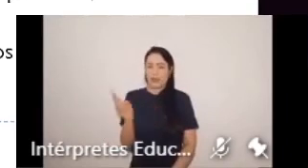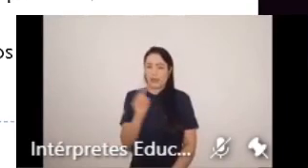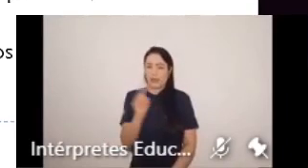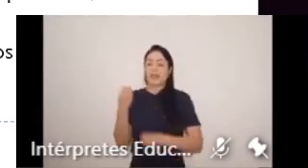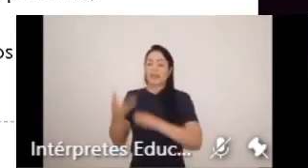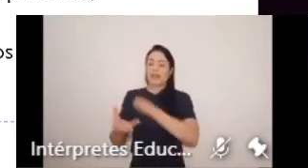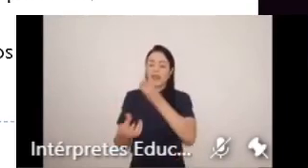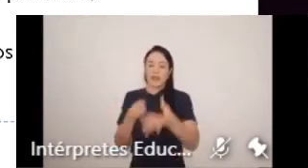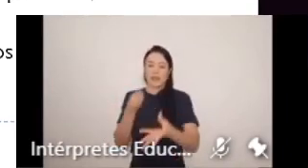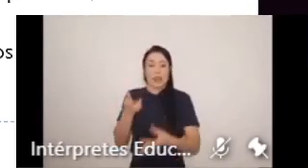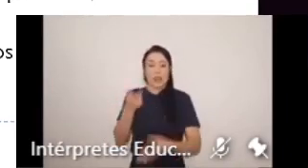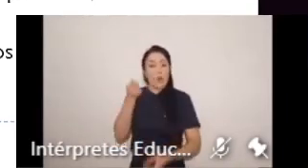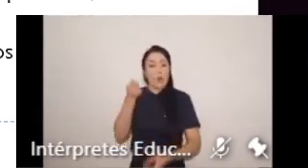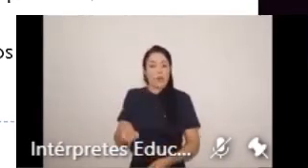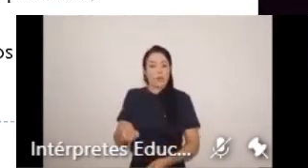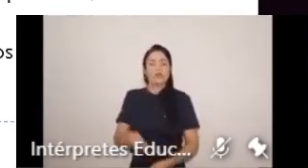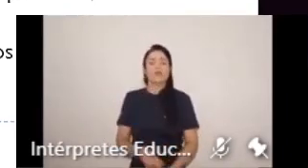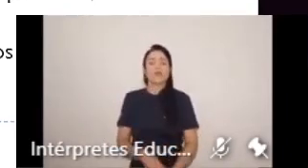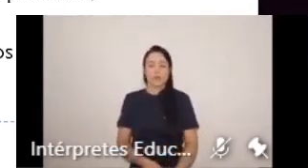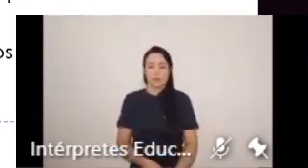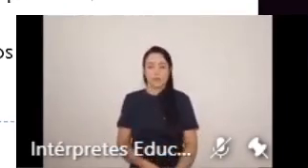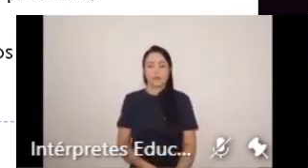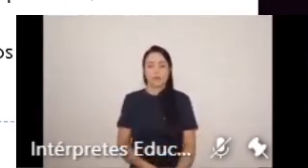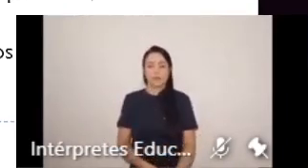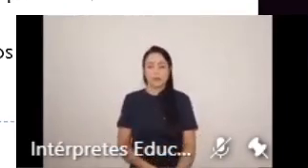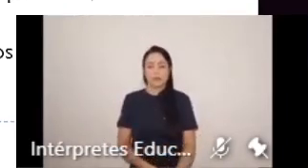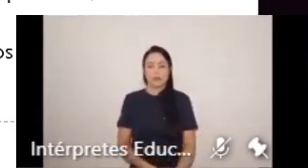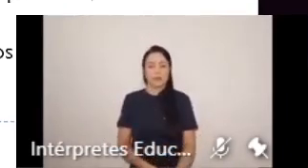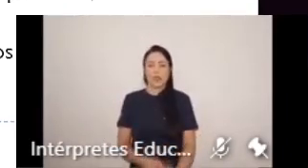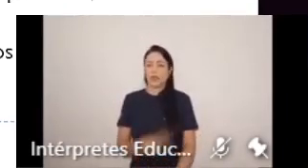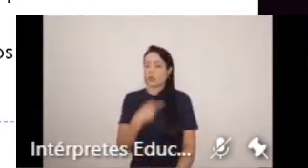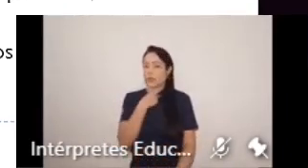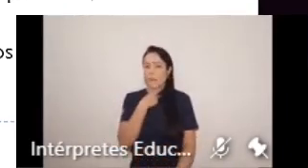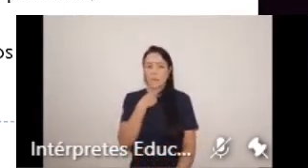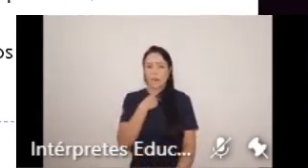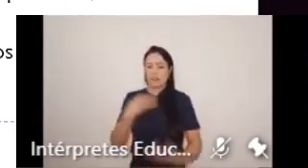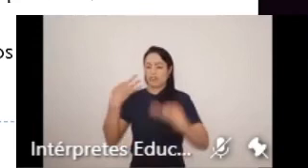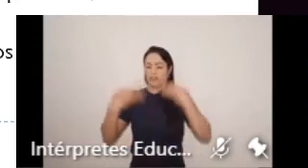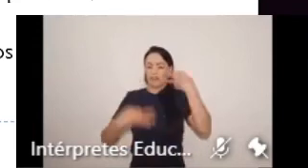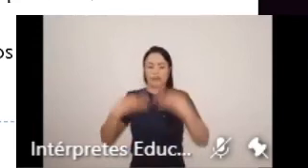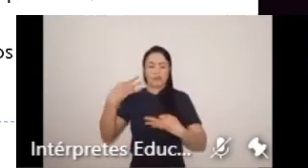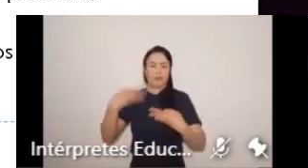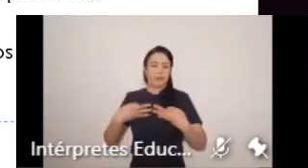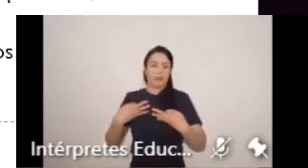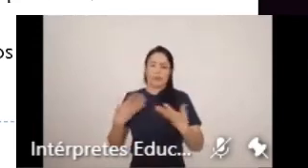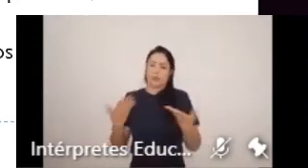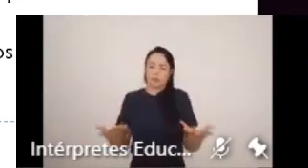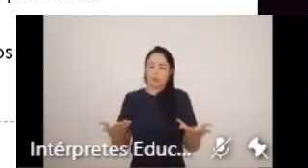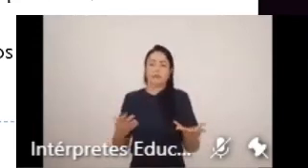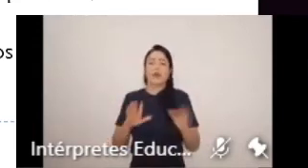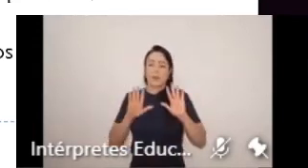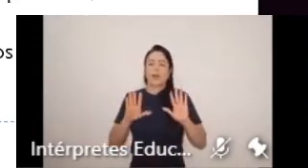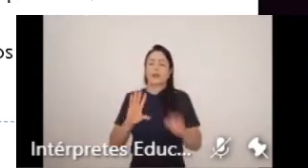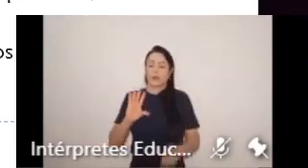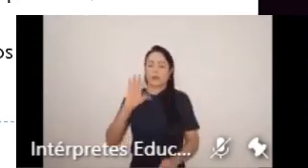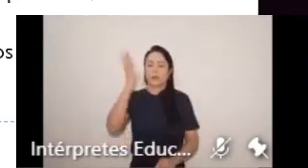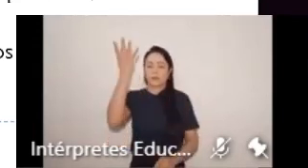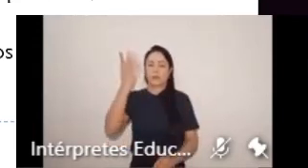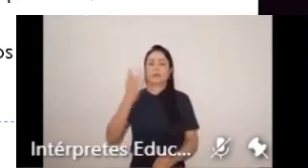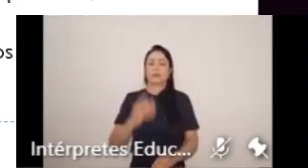obrigatório e não deveriam, de forma alguma, demandar a judicialização, mas eles demandam. A Defensoria faz muita demanda